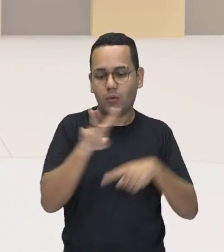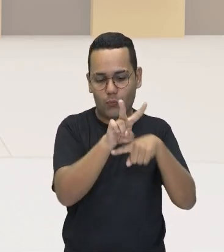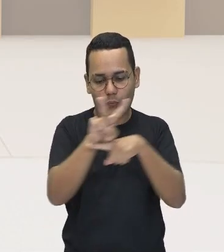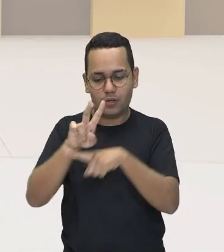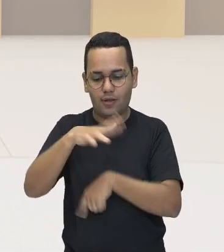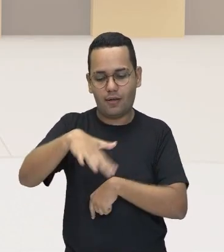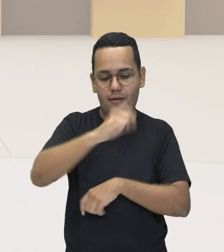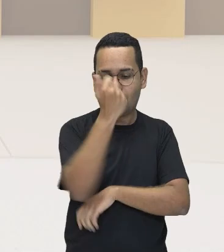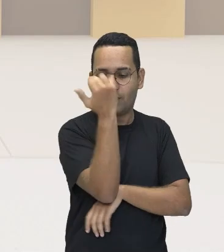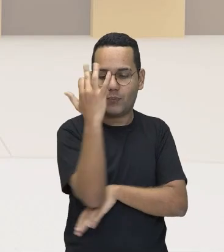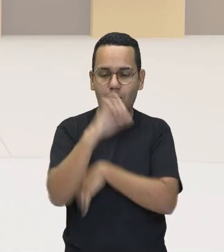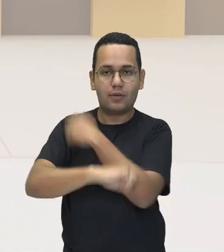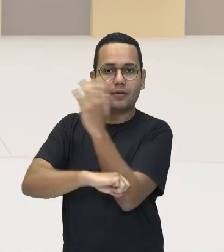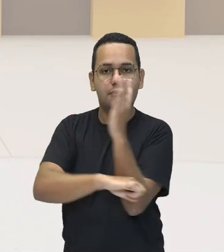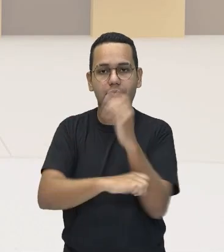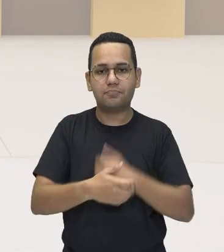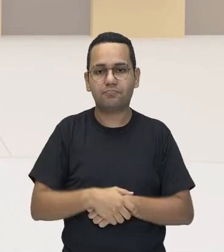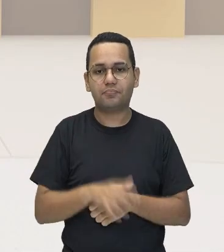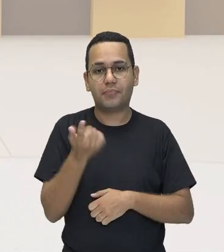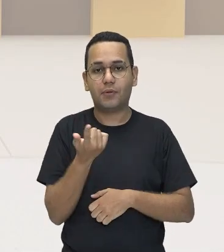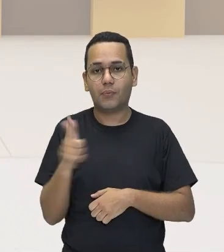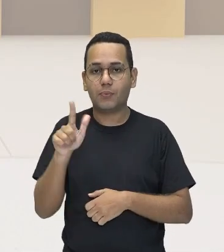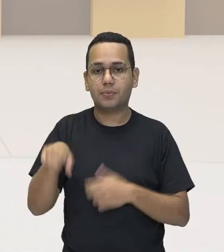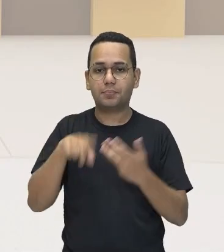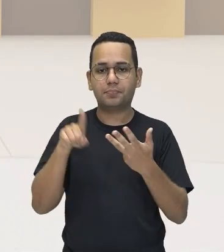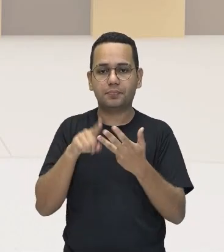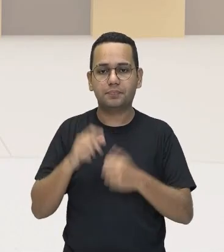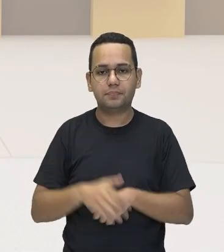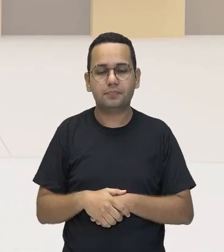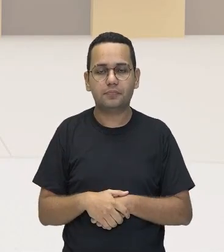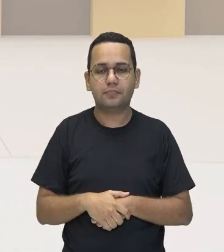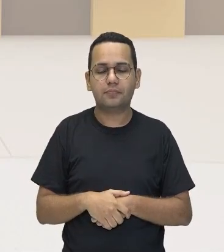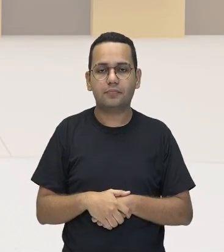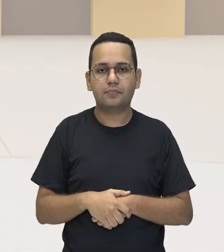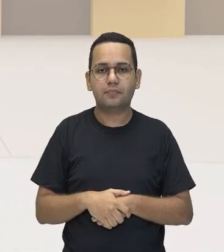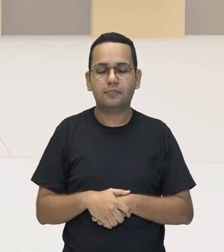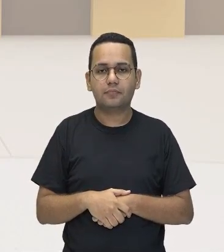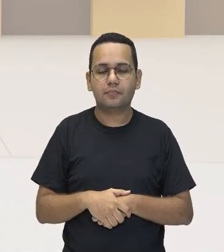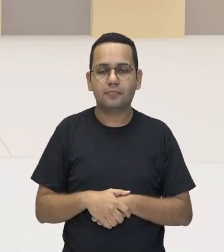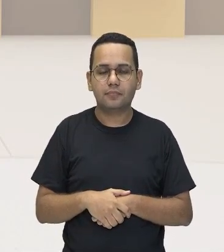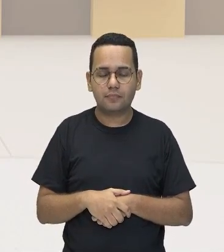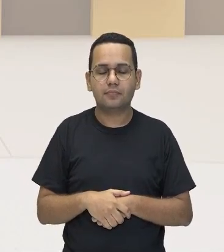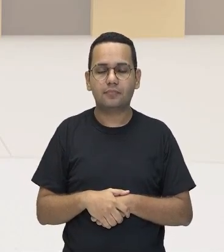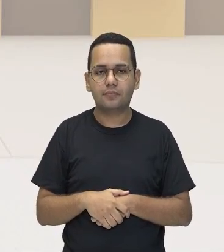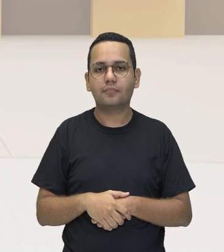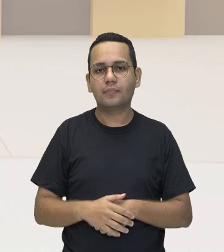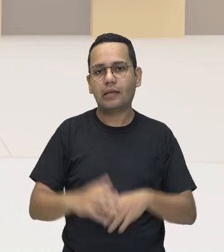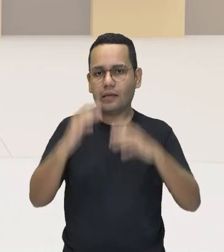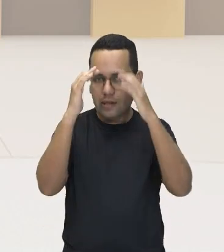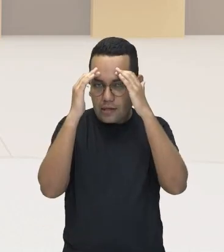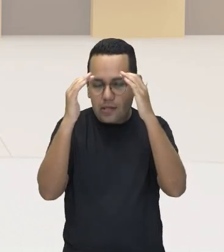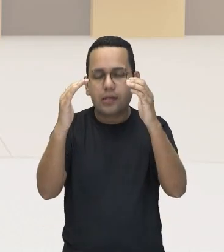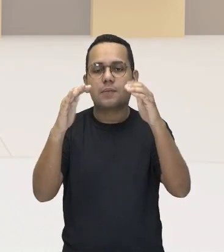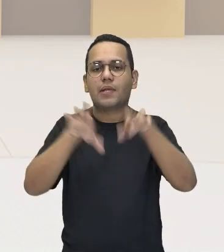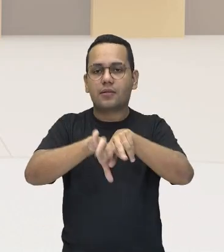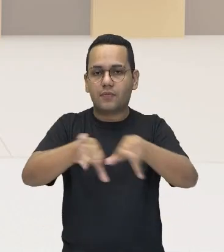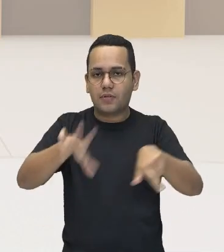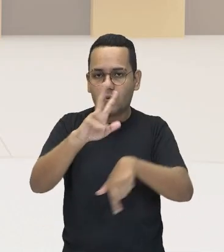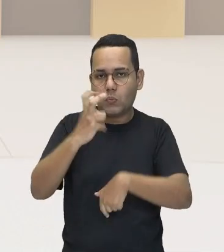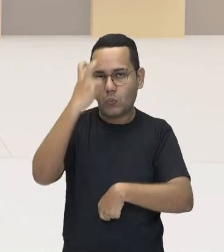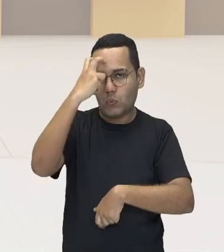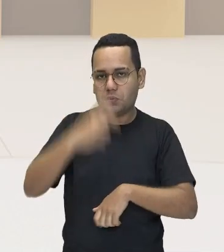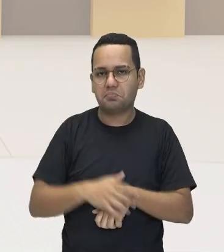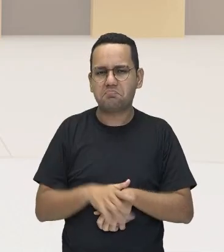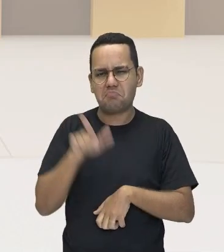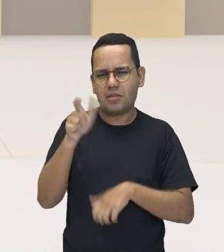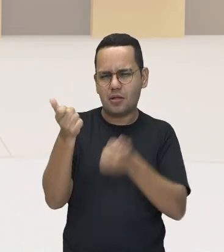meio ambiente. Outra situação, respeito à diversidade cultural. Como o professor colocou aqui,